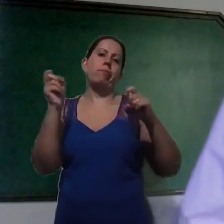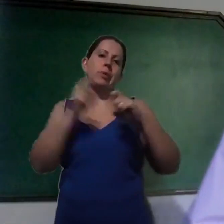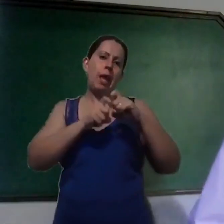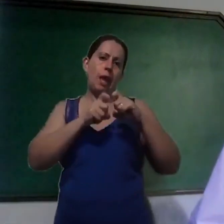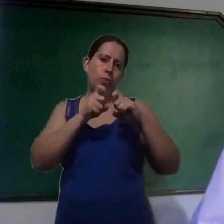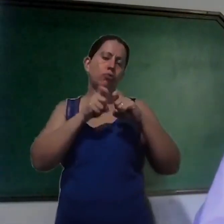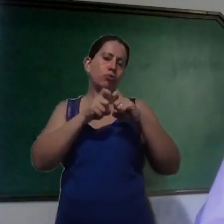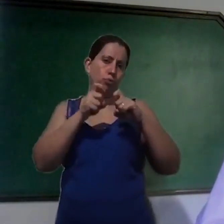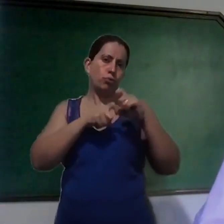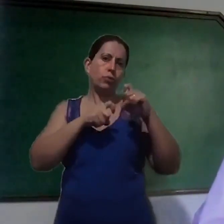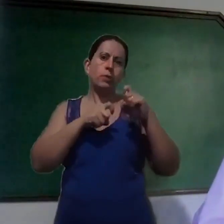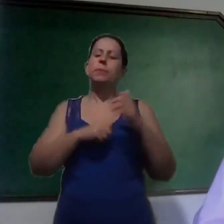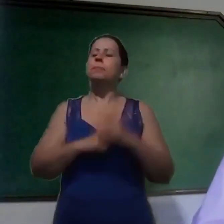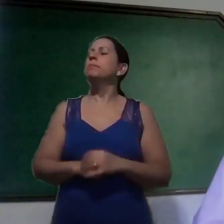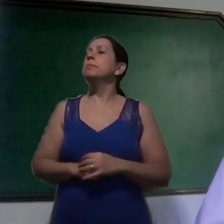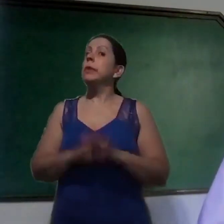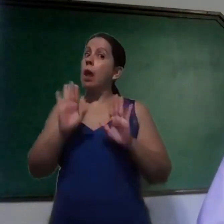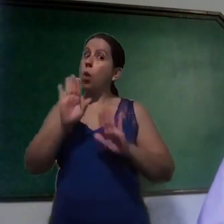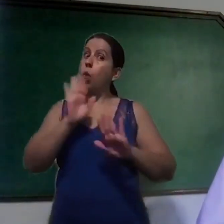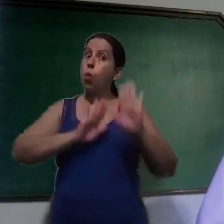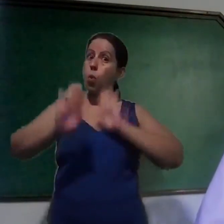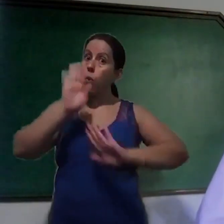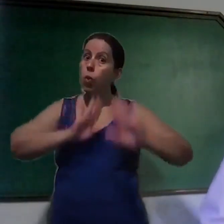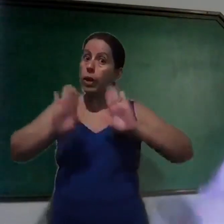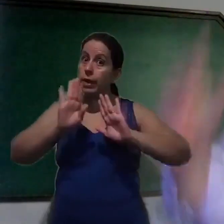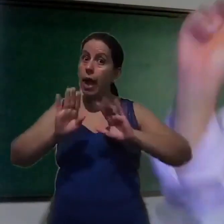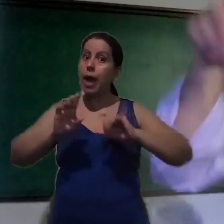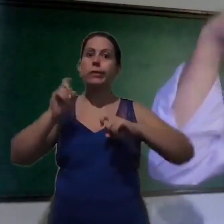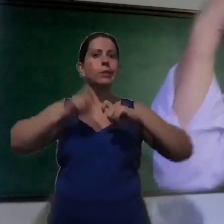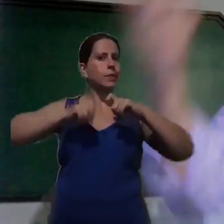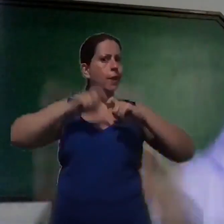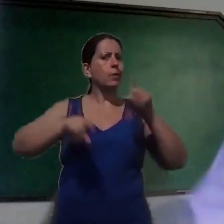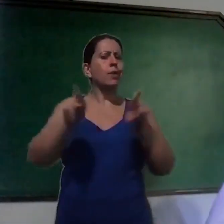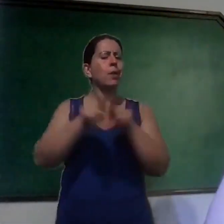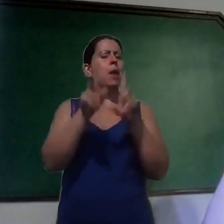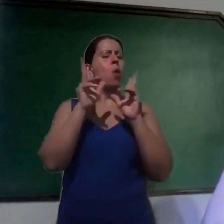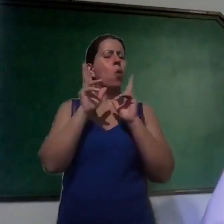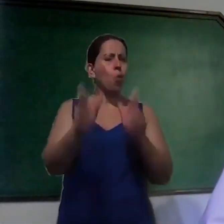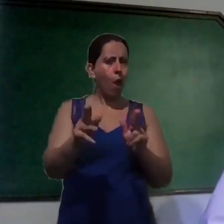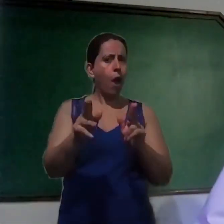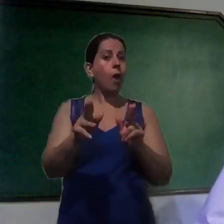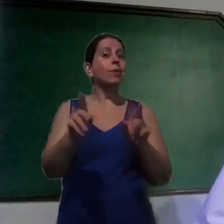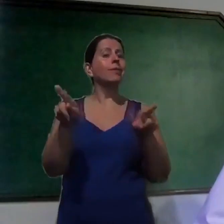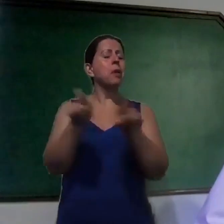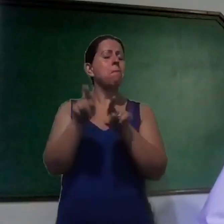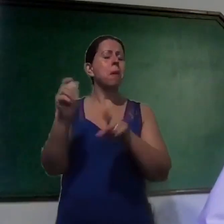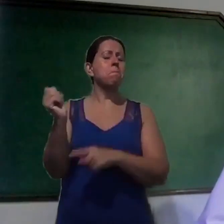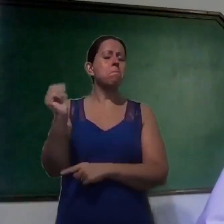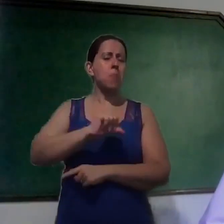Tome bastante cuidado, com sexo acontece a mesma coisa e até pior, tá, gente?